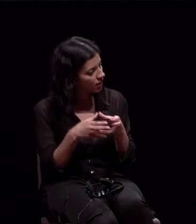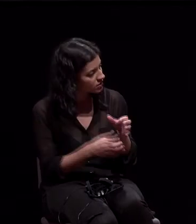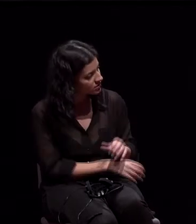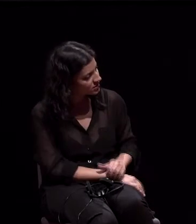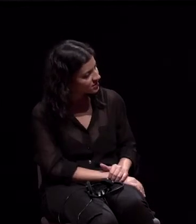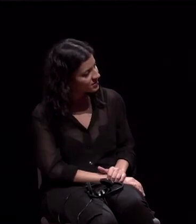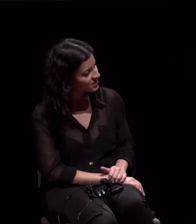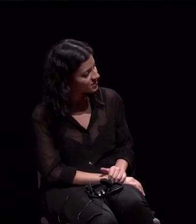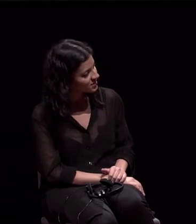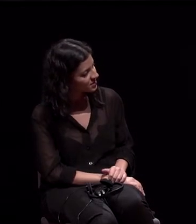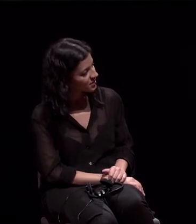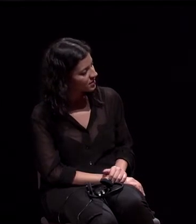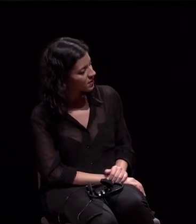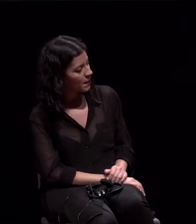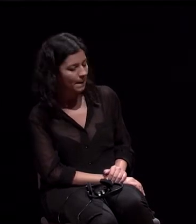it?